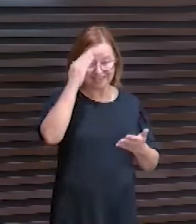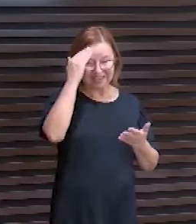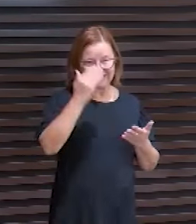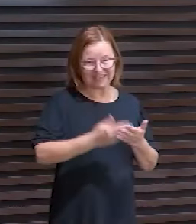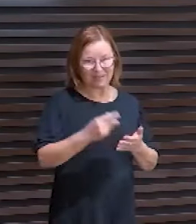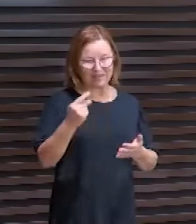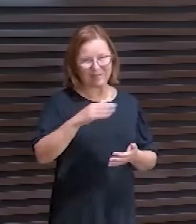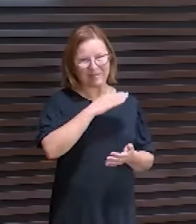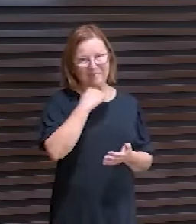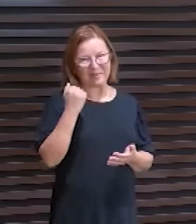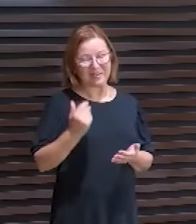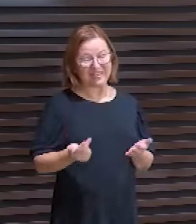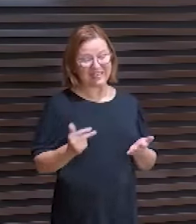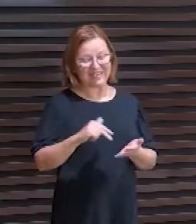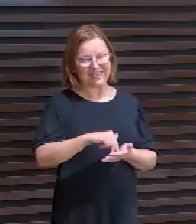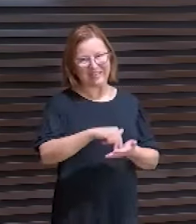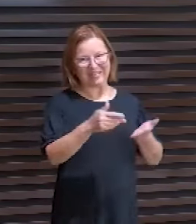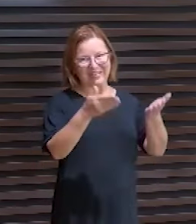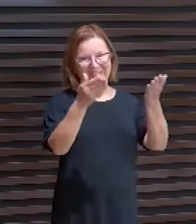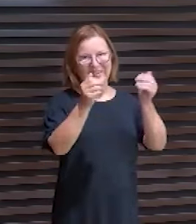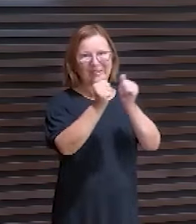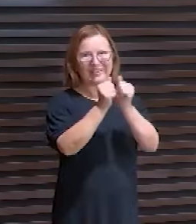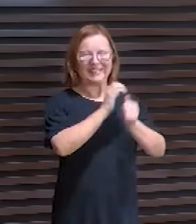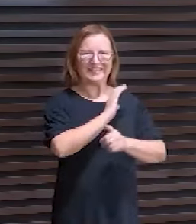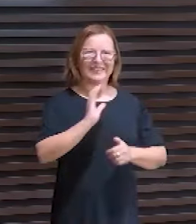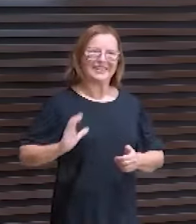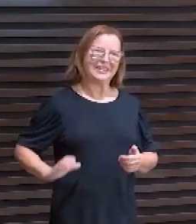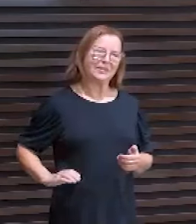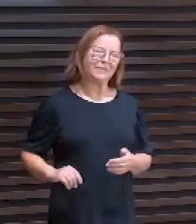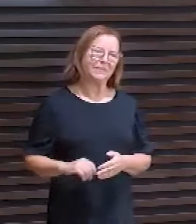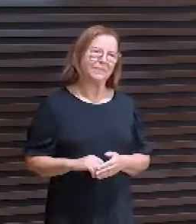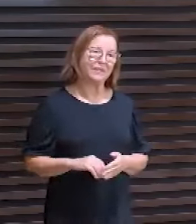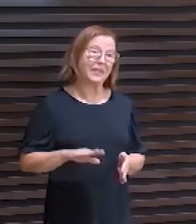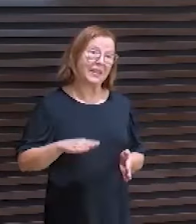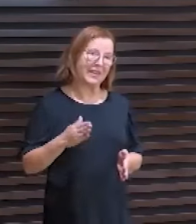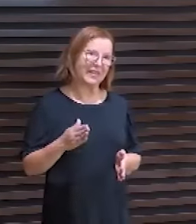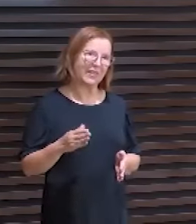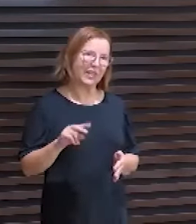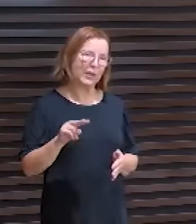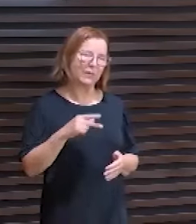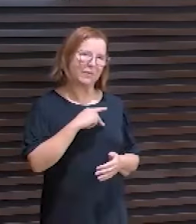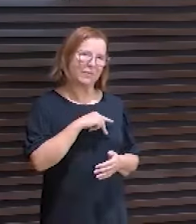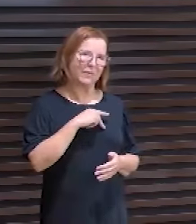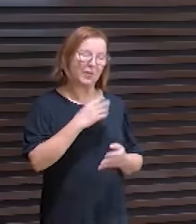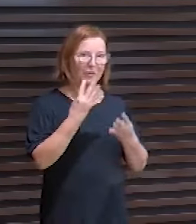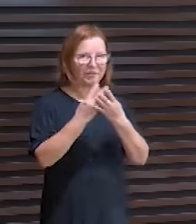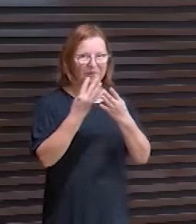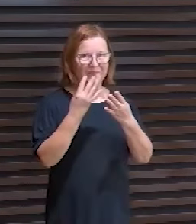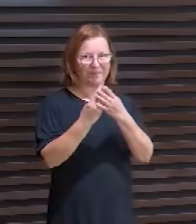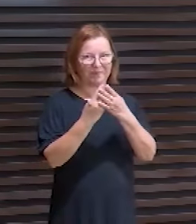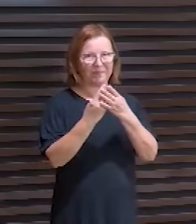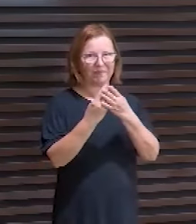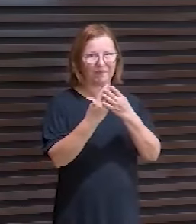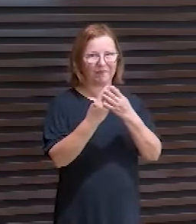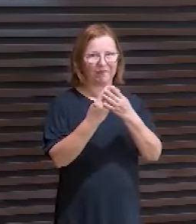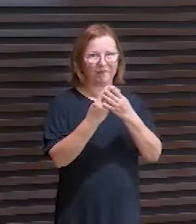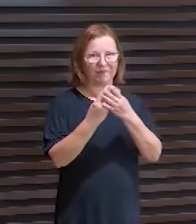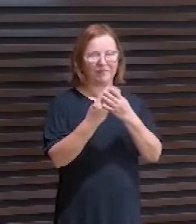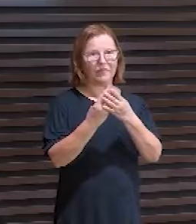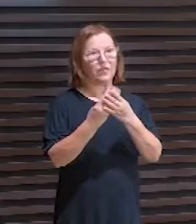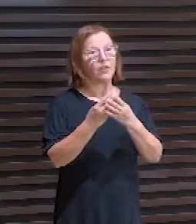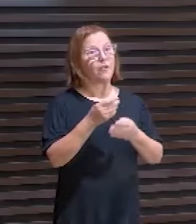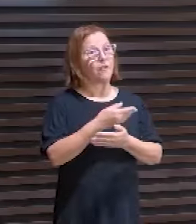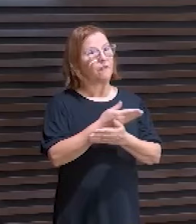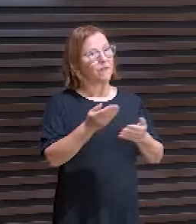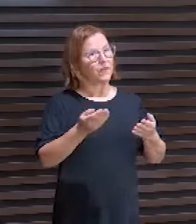sua morte e na sua ressurreição com Cristo e assim como Paulo confessou confesse gente